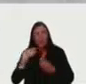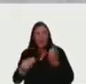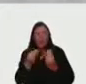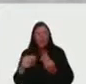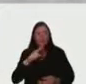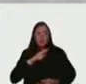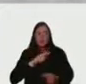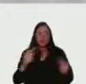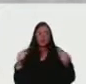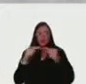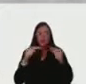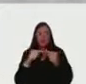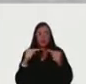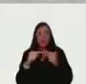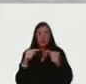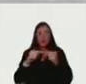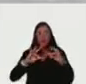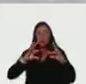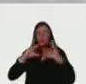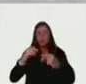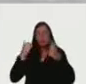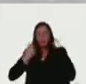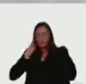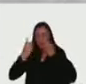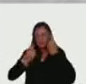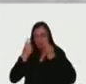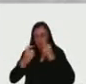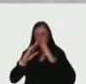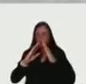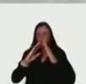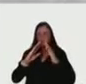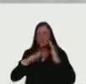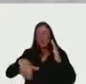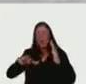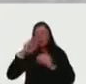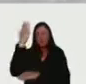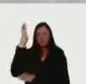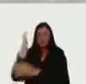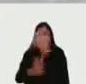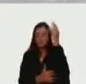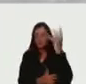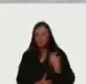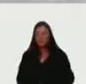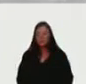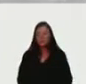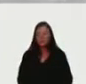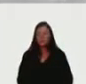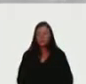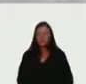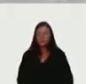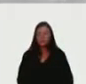em relação a essa preocupação da escola da questão ambiental. Na